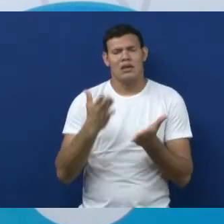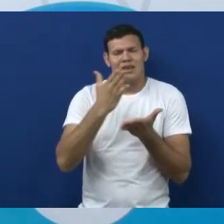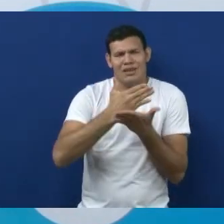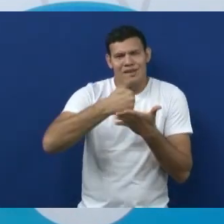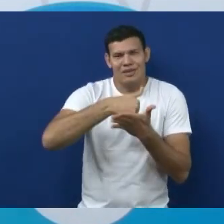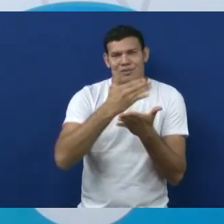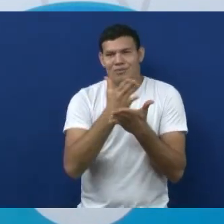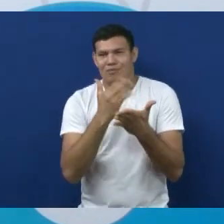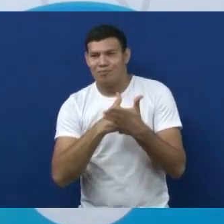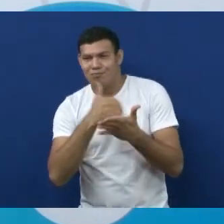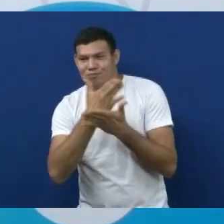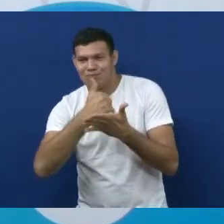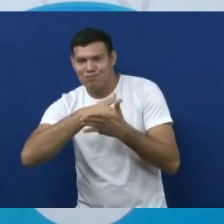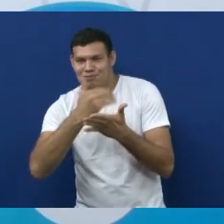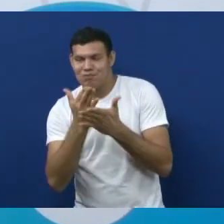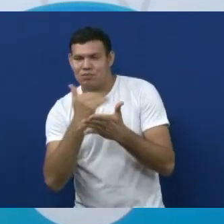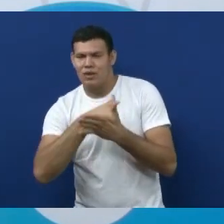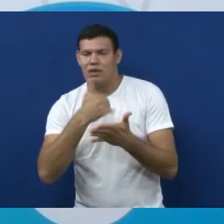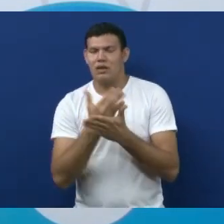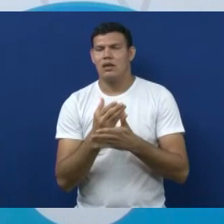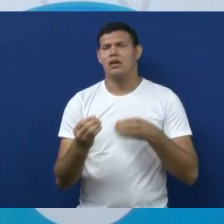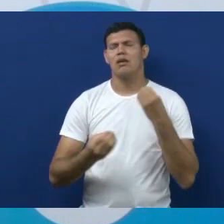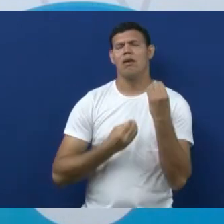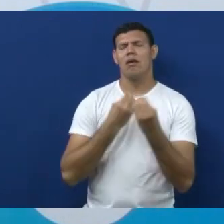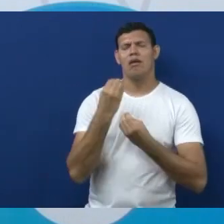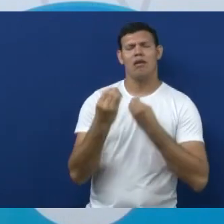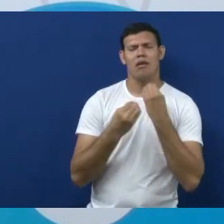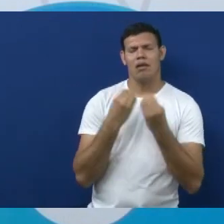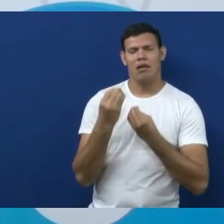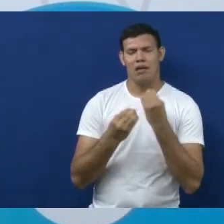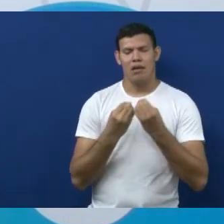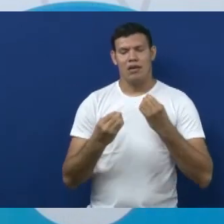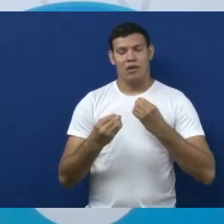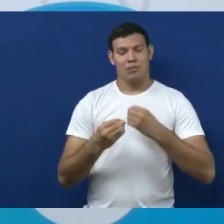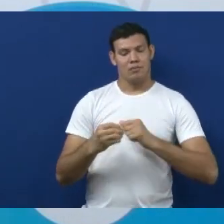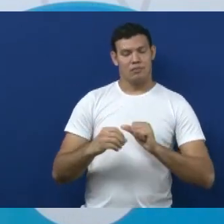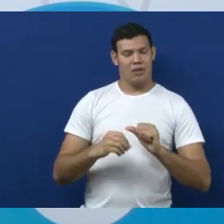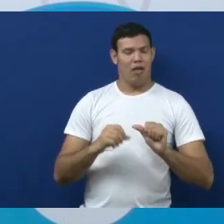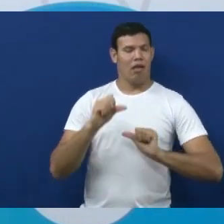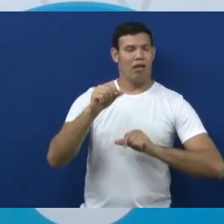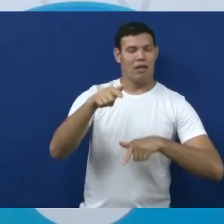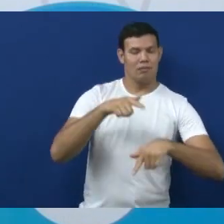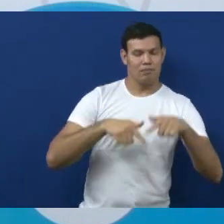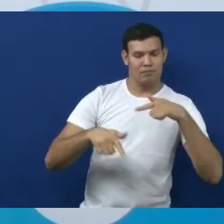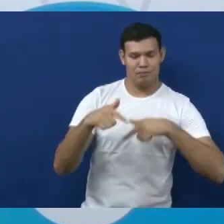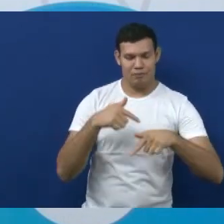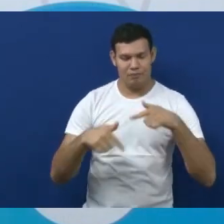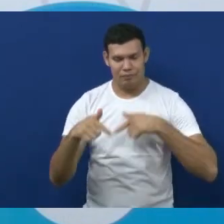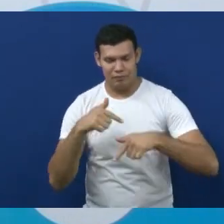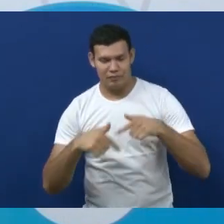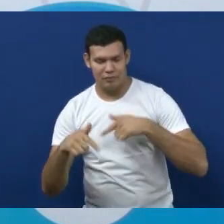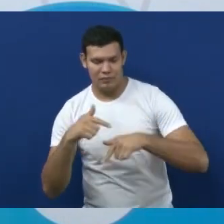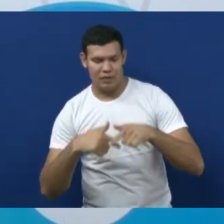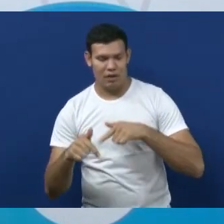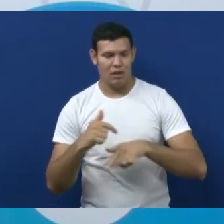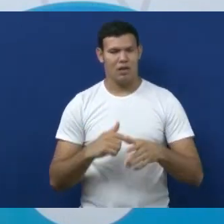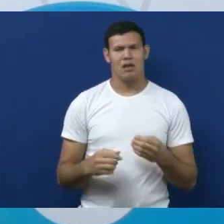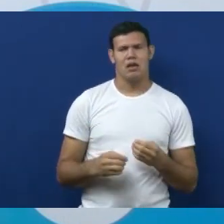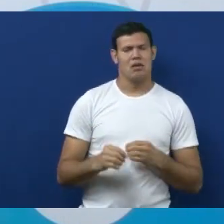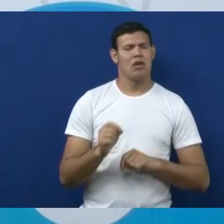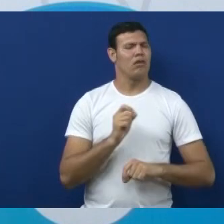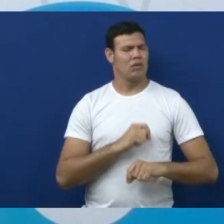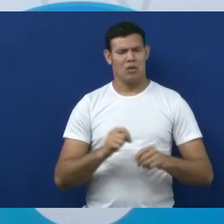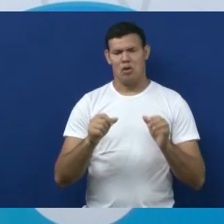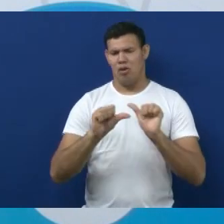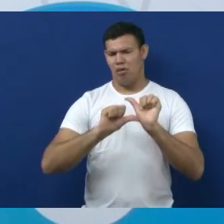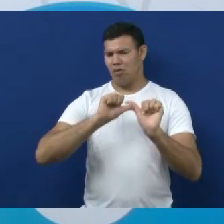sofrer modificação na composição química. Então você pode quebrar várias vezes aquela matéria e a composição química dela